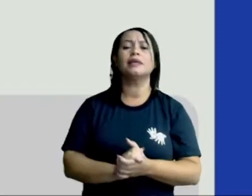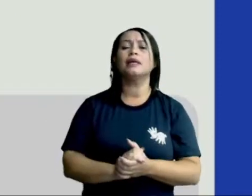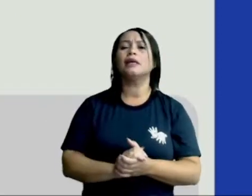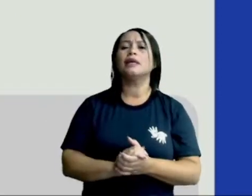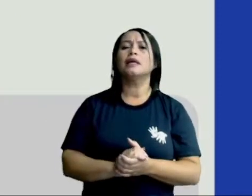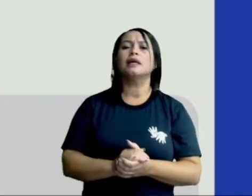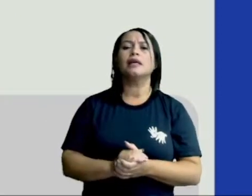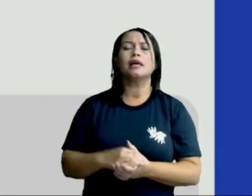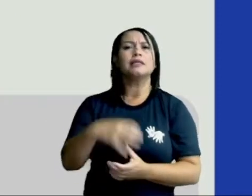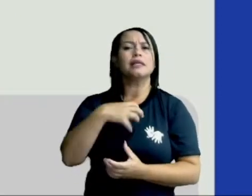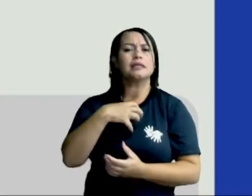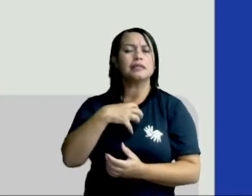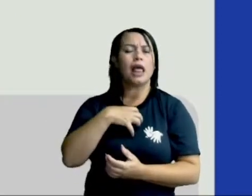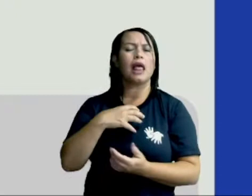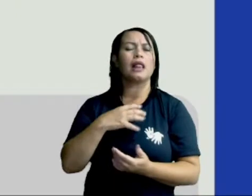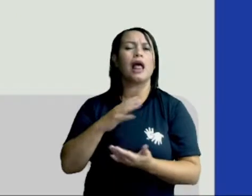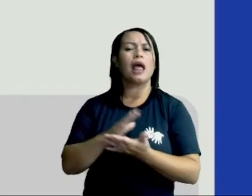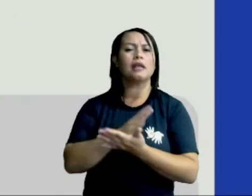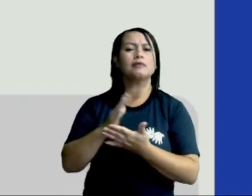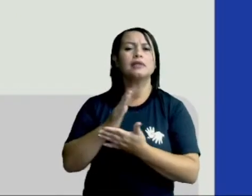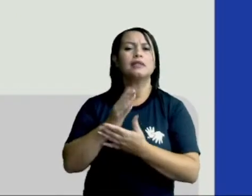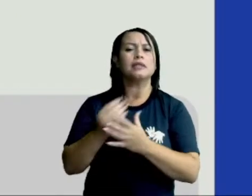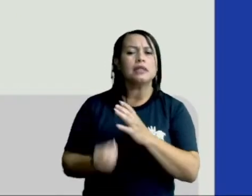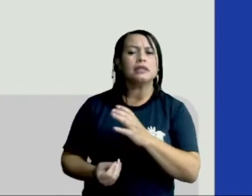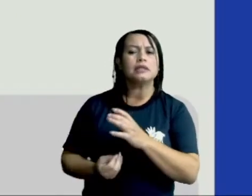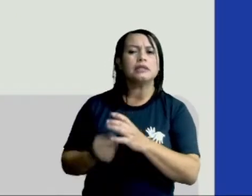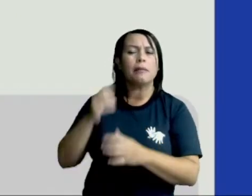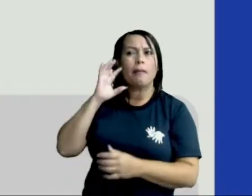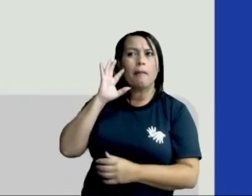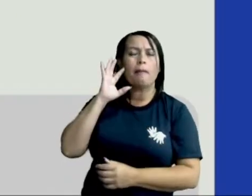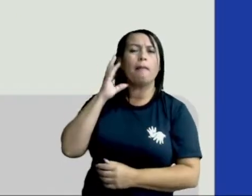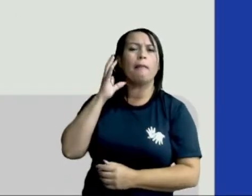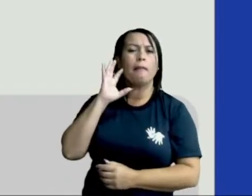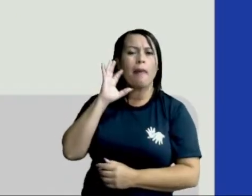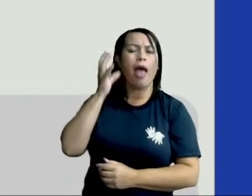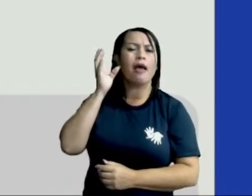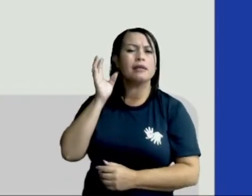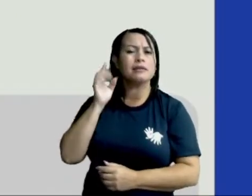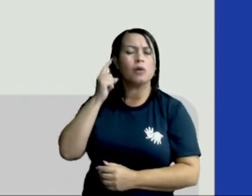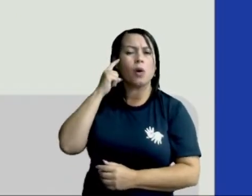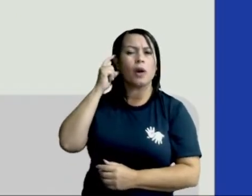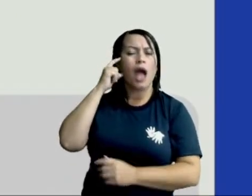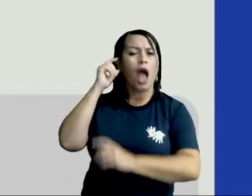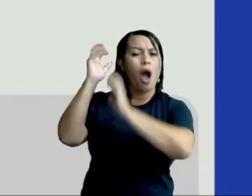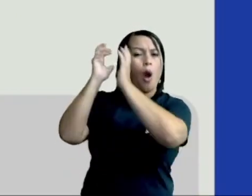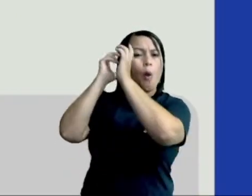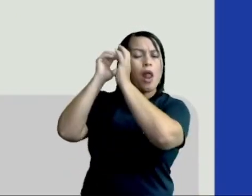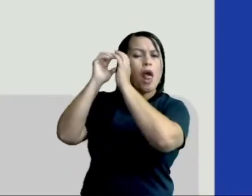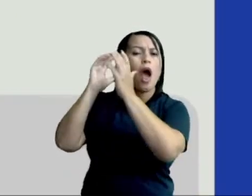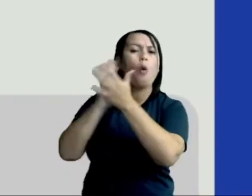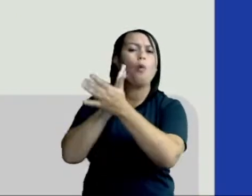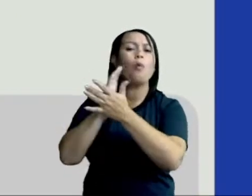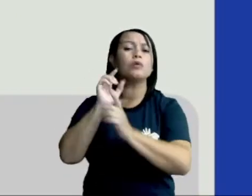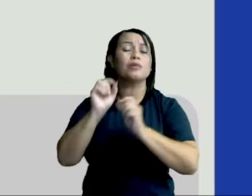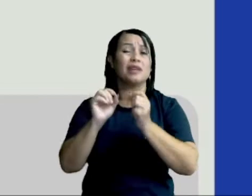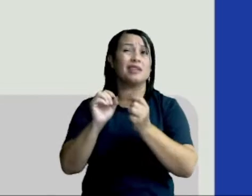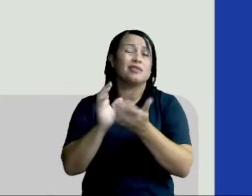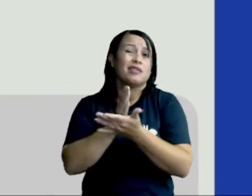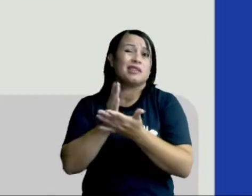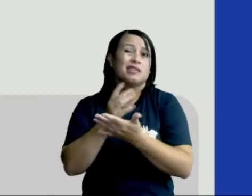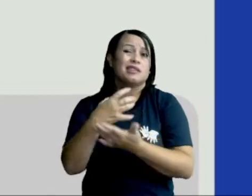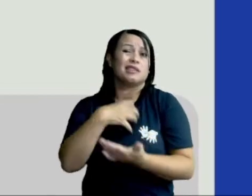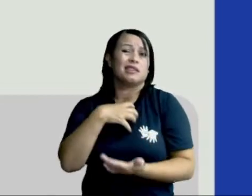a criar, talvez, ou criar em certos casos, em certas medidas, algo que não existe,